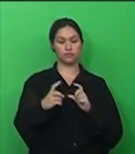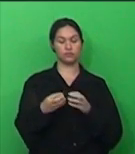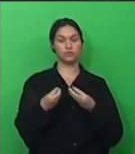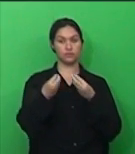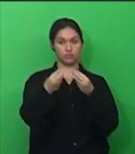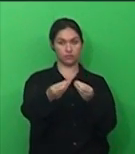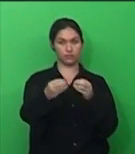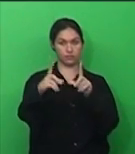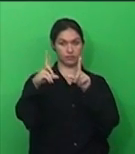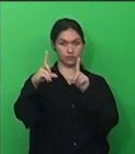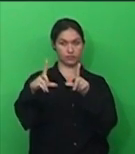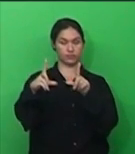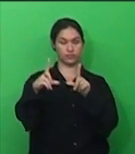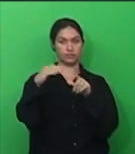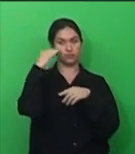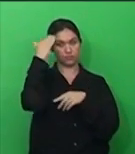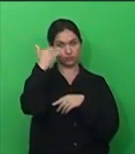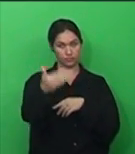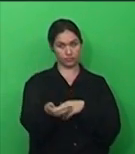entrega da moção.